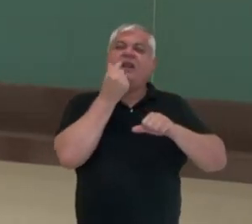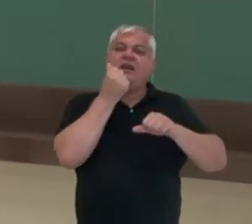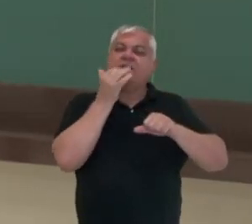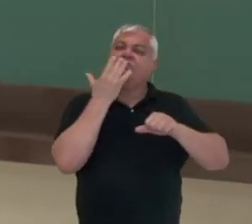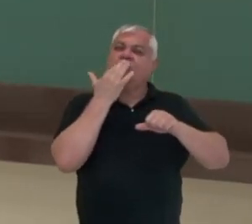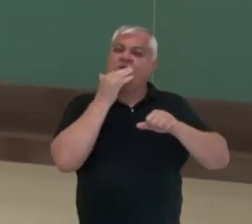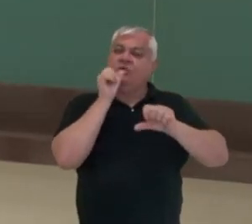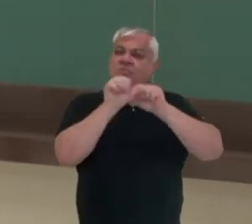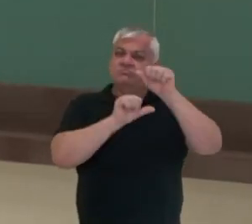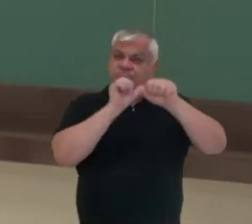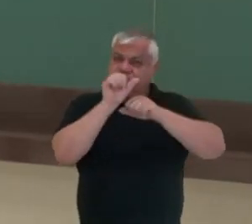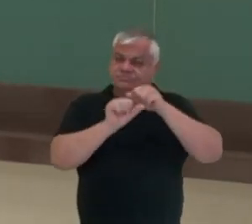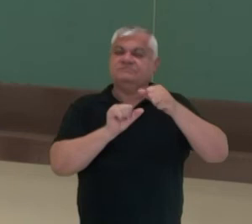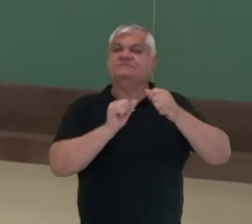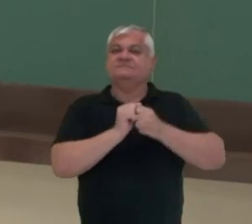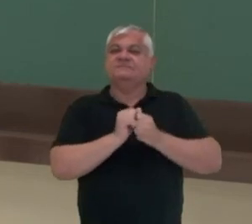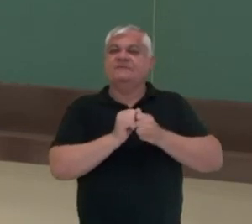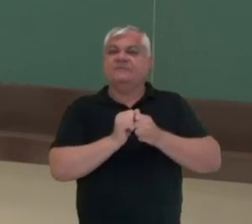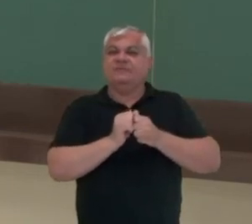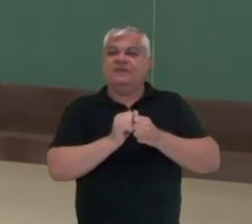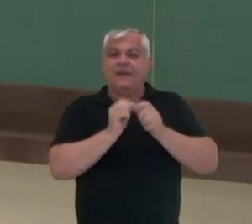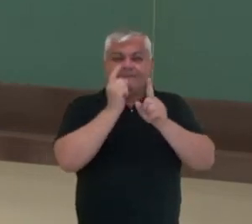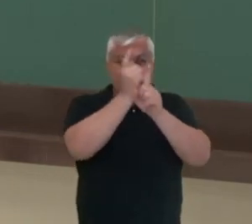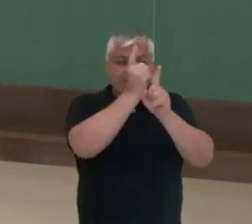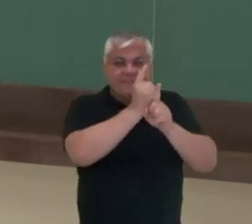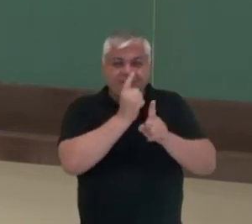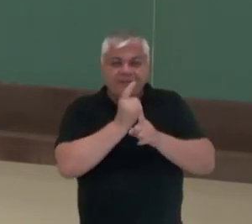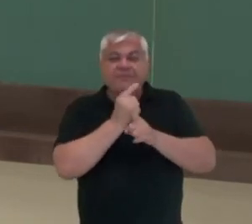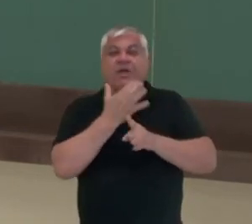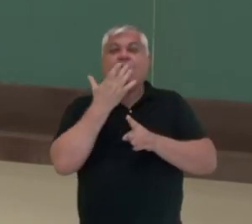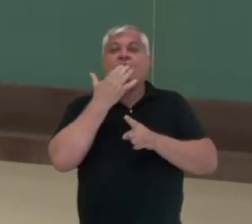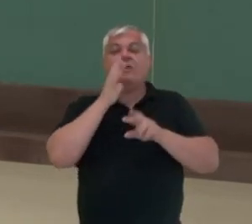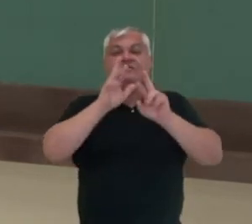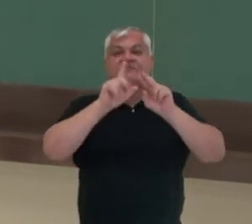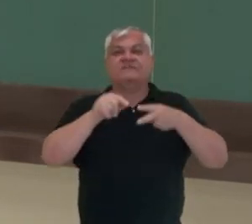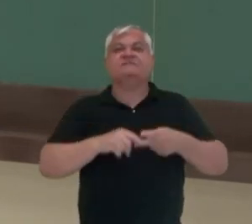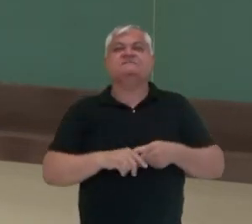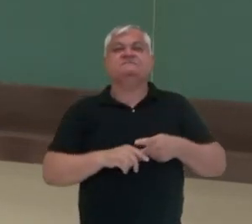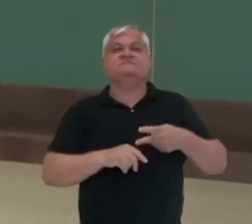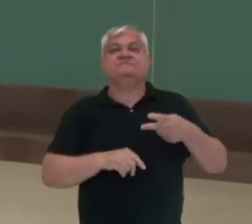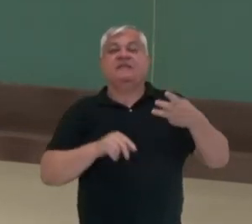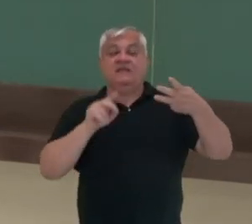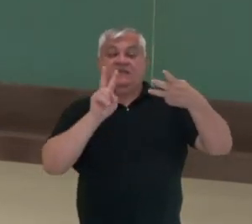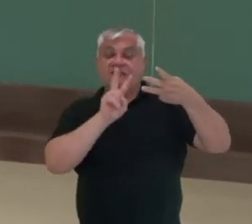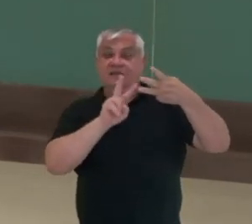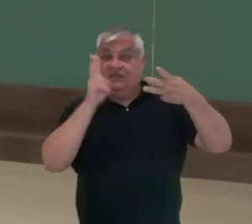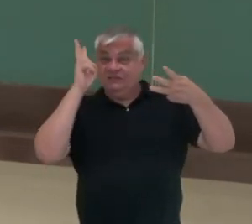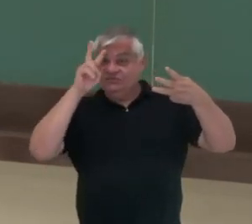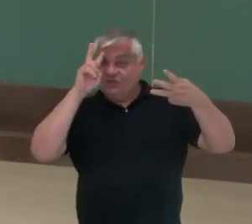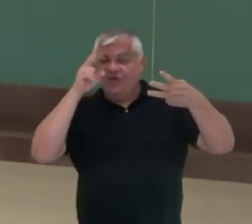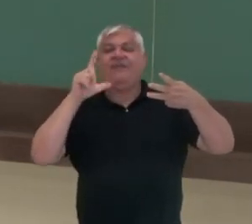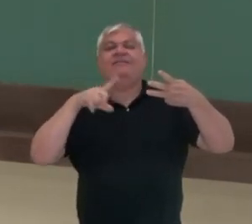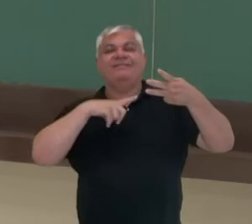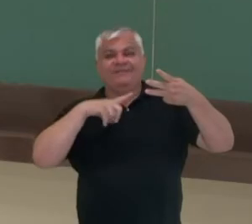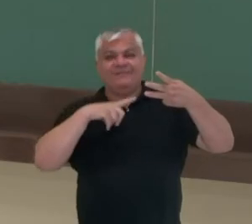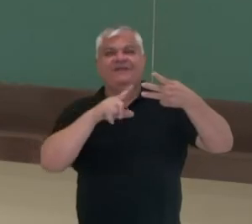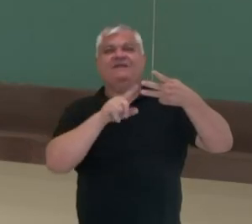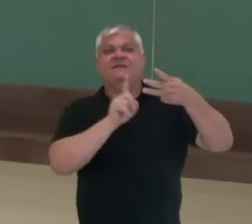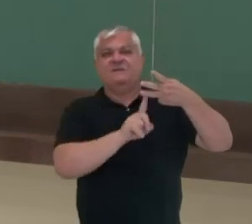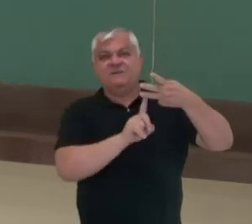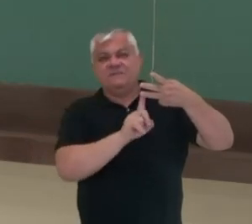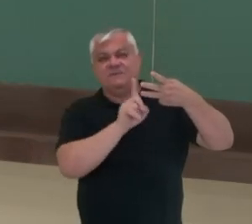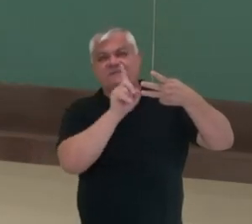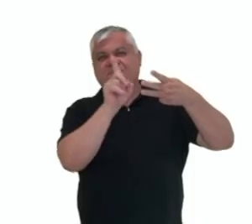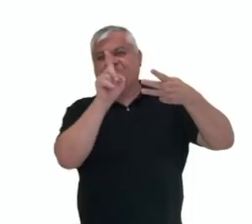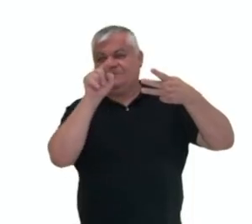para não ficar tudo misturado, que com a cor fica fácil de identificar, né? E também a linha de história, né? Se a gente observar a de história, ela cresceu, né, de 70